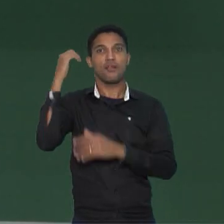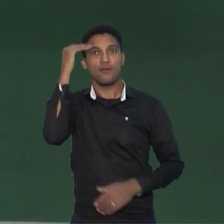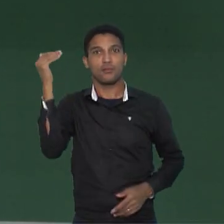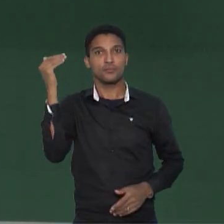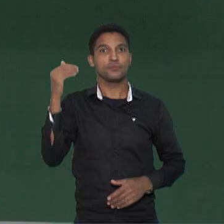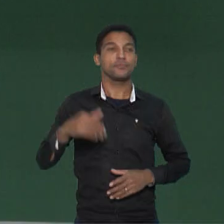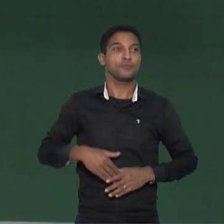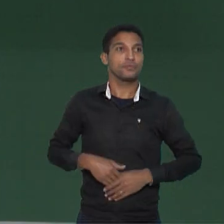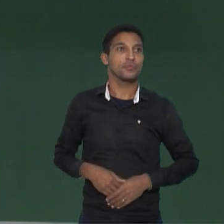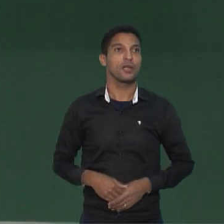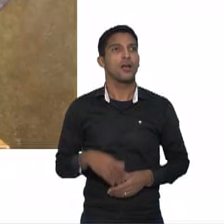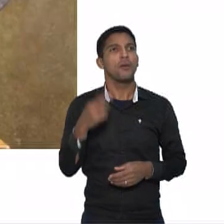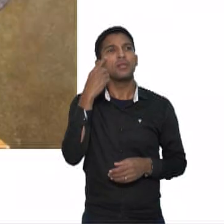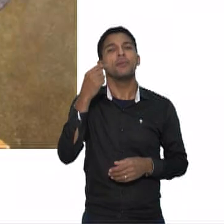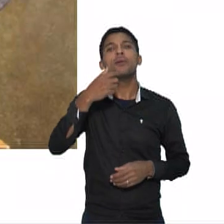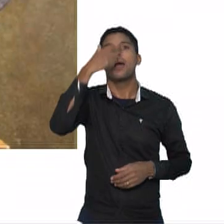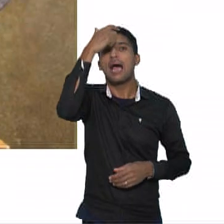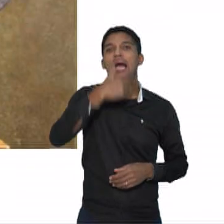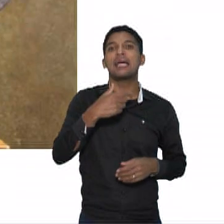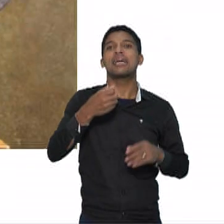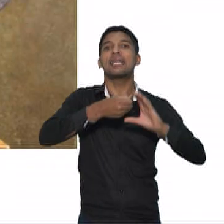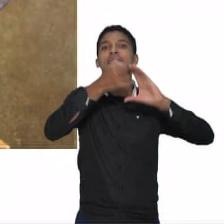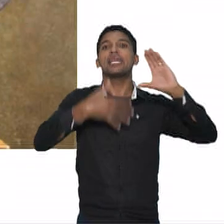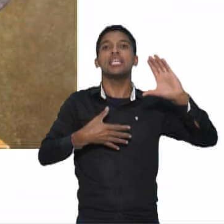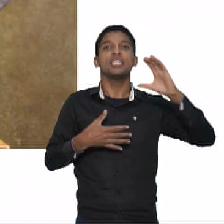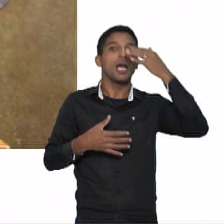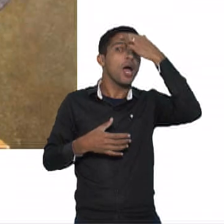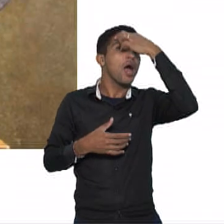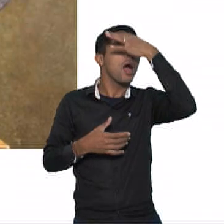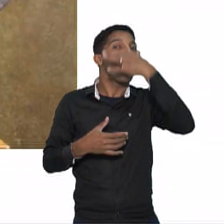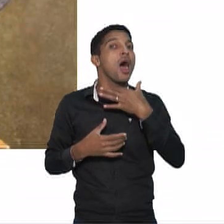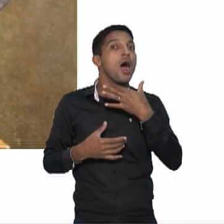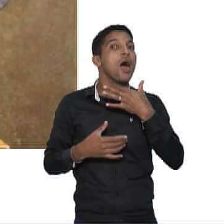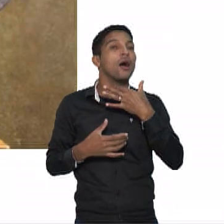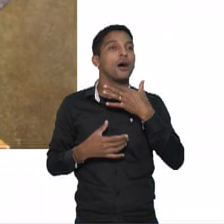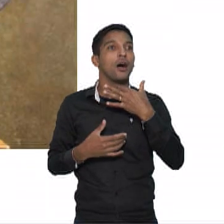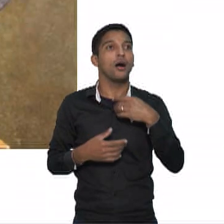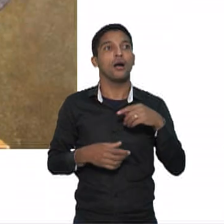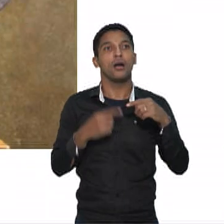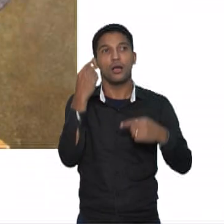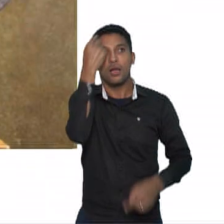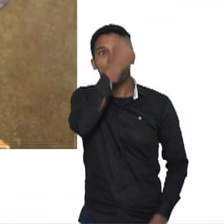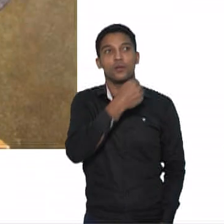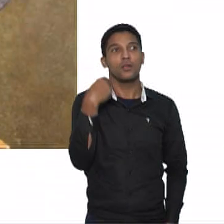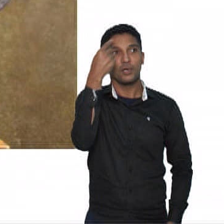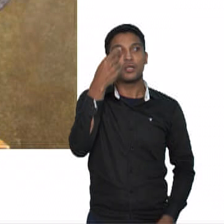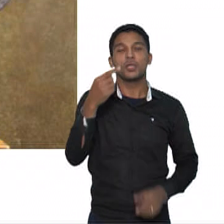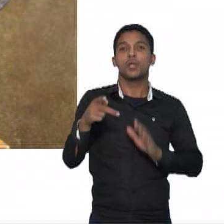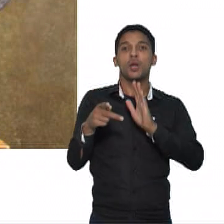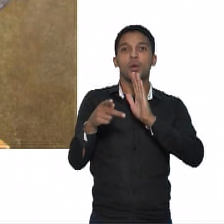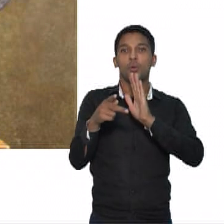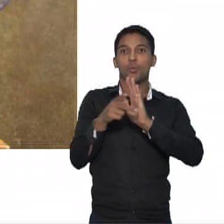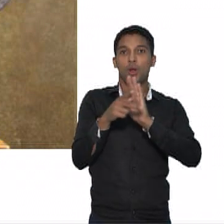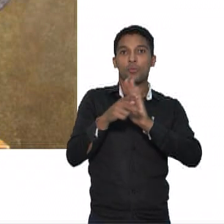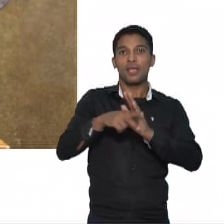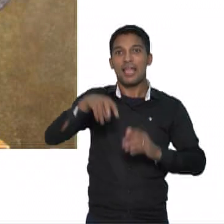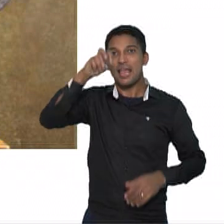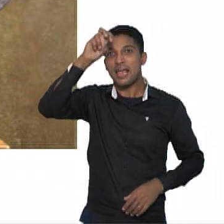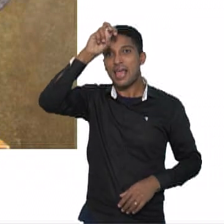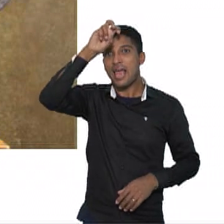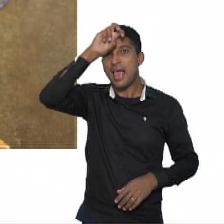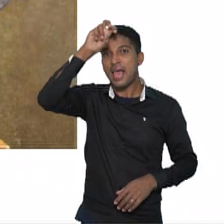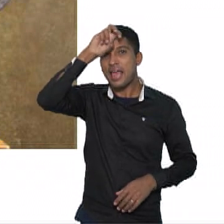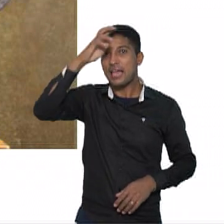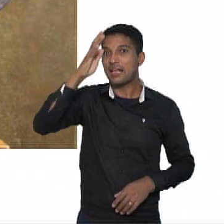rosto, né? Mas veja a influência grega que tem aqui, né? Mitologia grega é um dos temas que são abordados no neoclassicismo